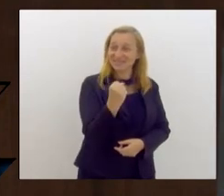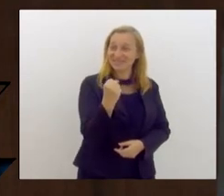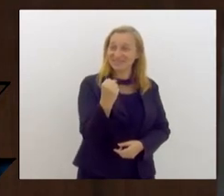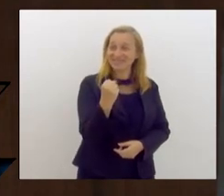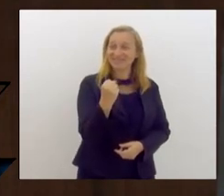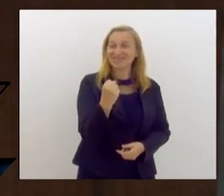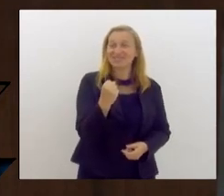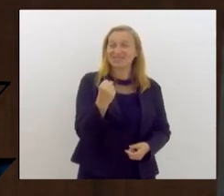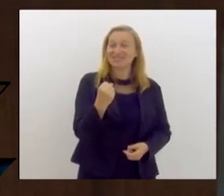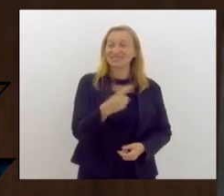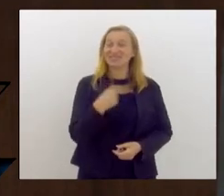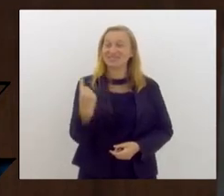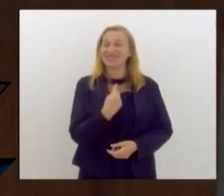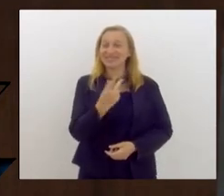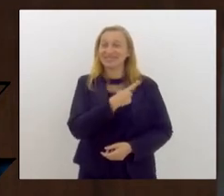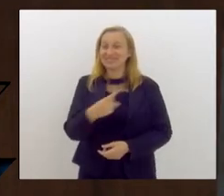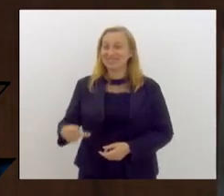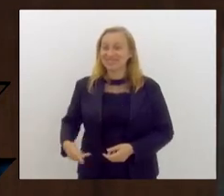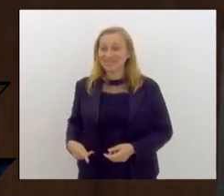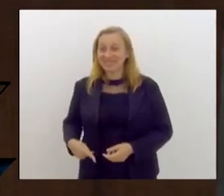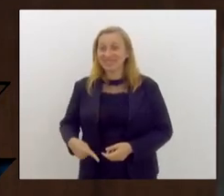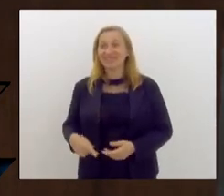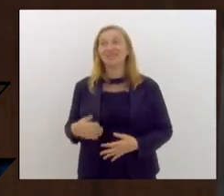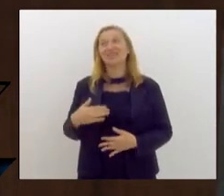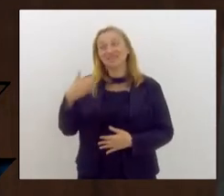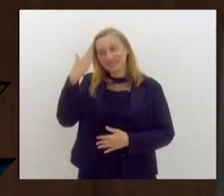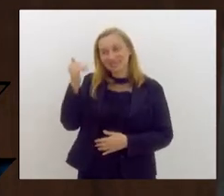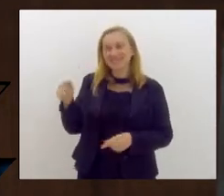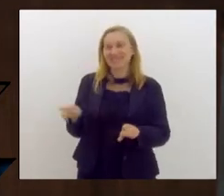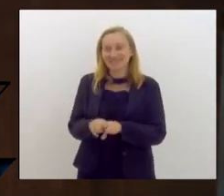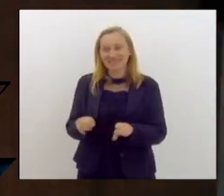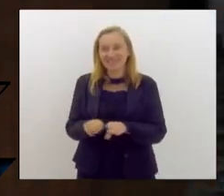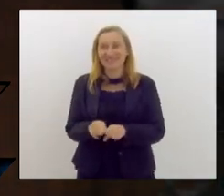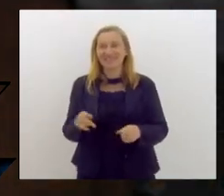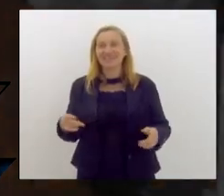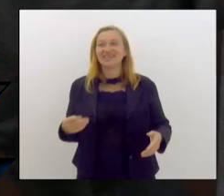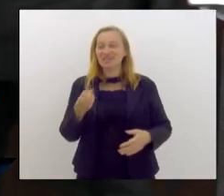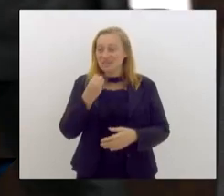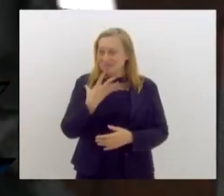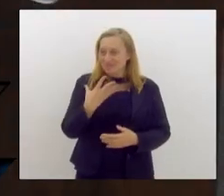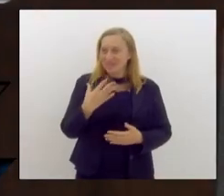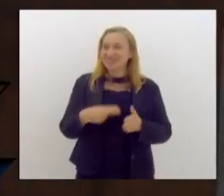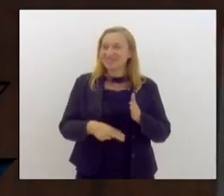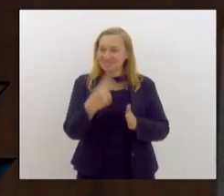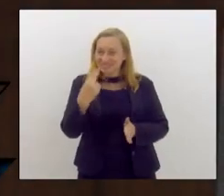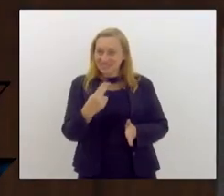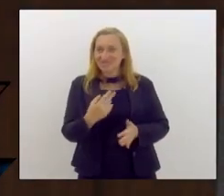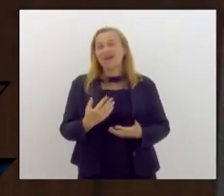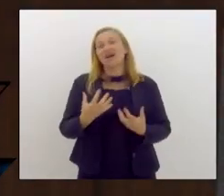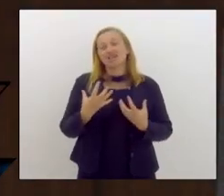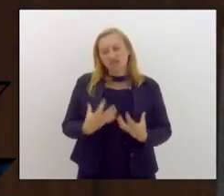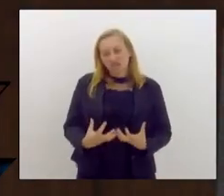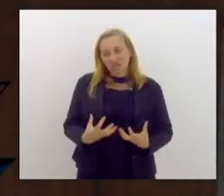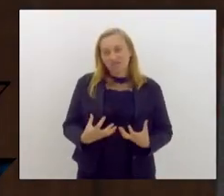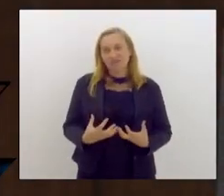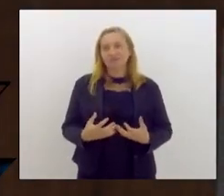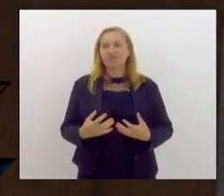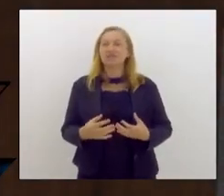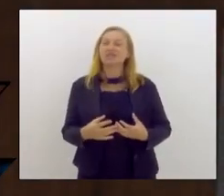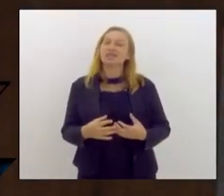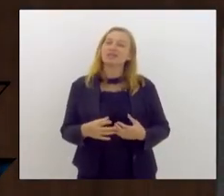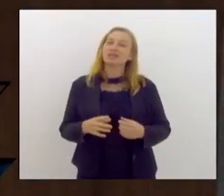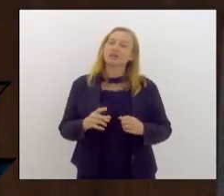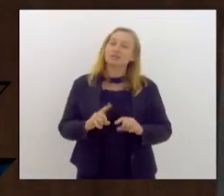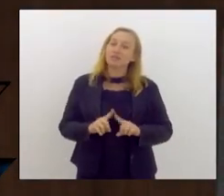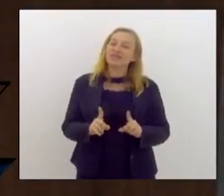assassinou o nosso presidente, que a gente já soube também que correu bem uma operação. É chata a recuperação, mas é